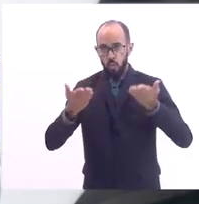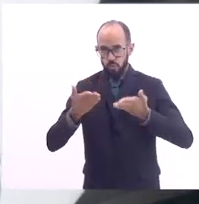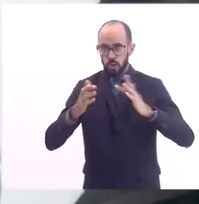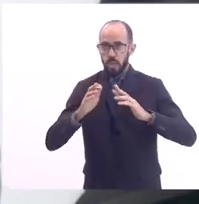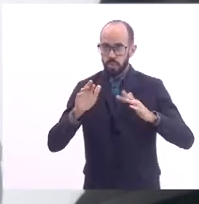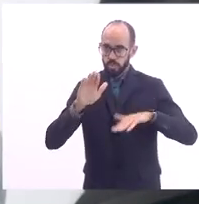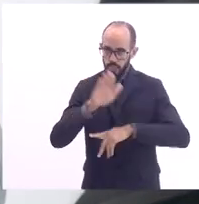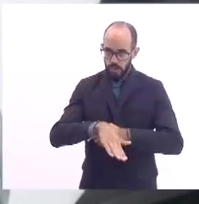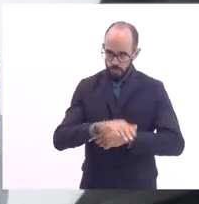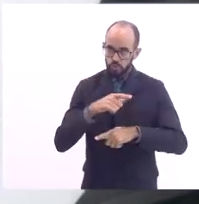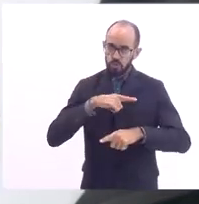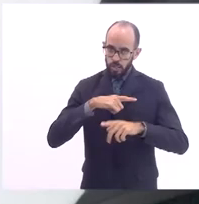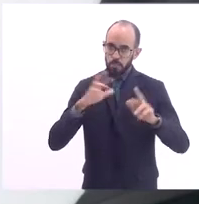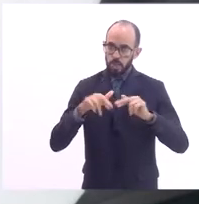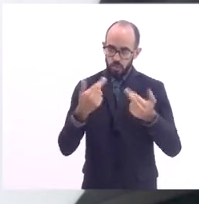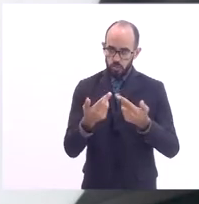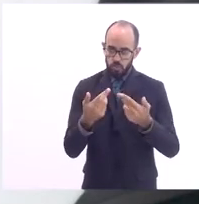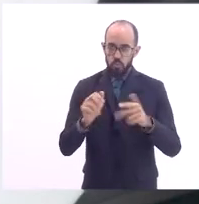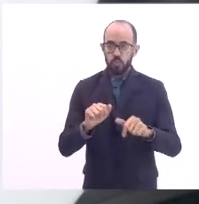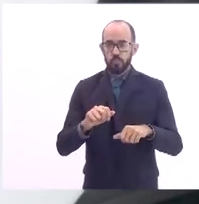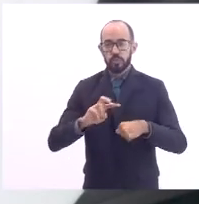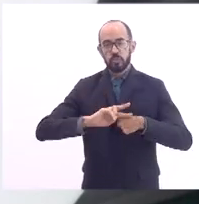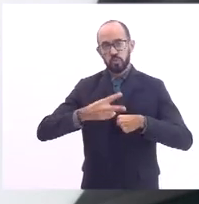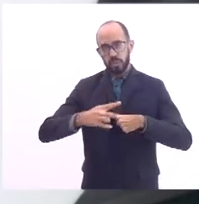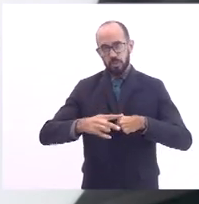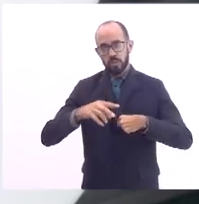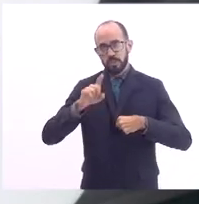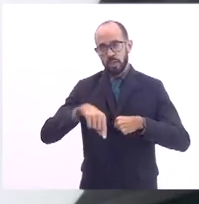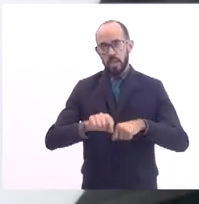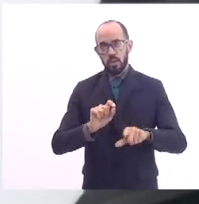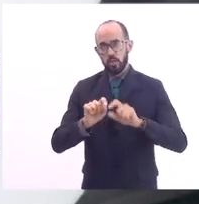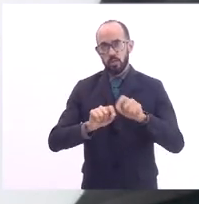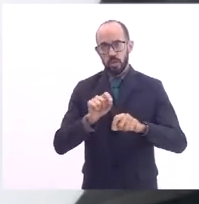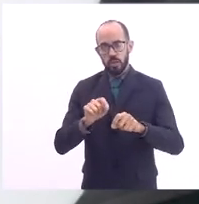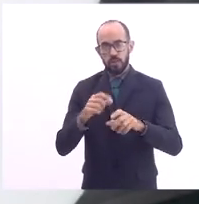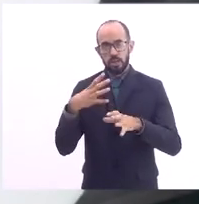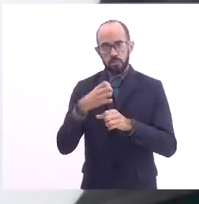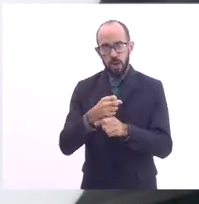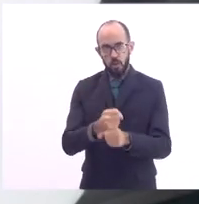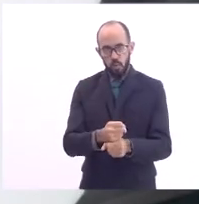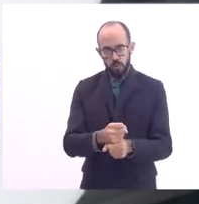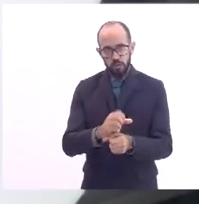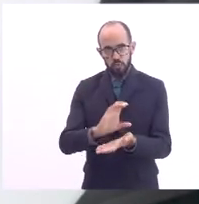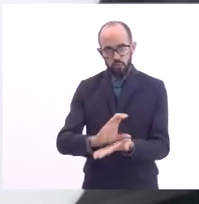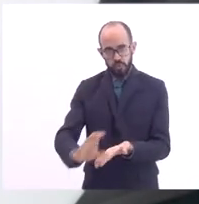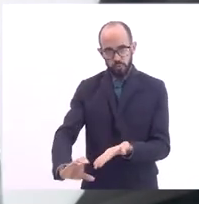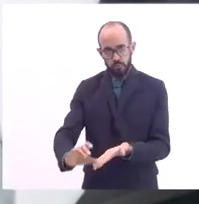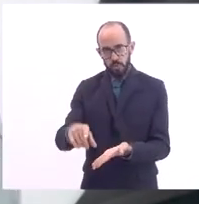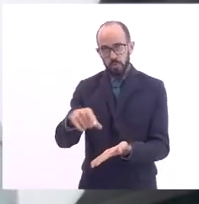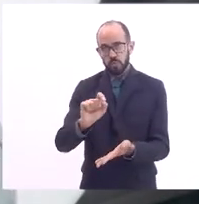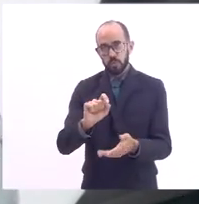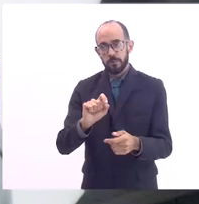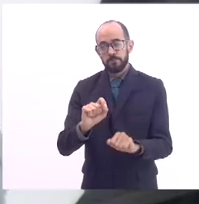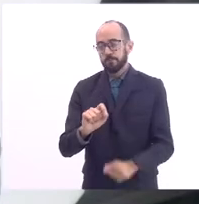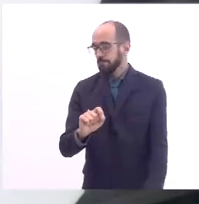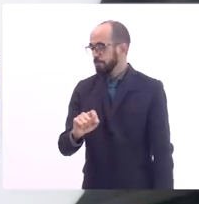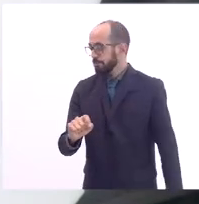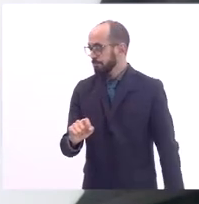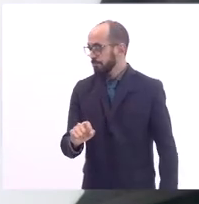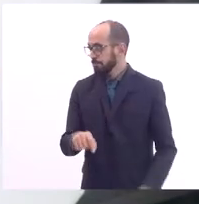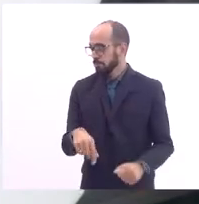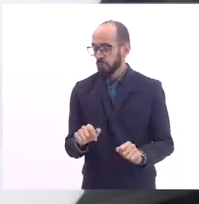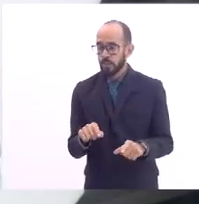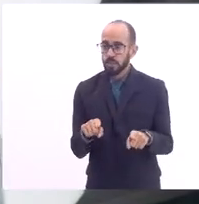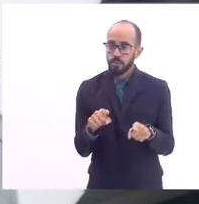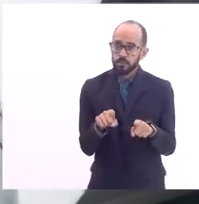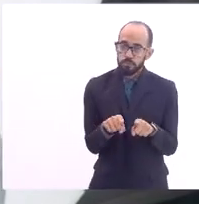caminho. O resultado disso vai ter uma conta de um investimento, isso é a conta de investimento que, a